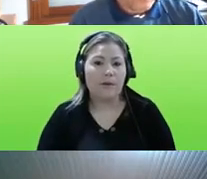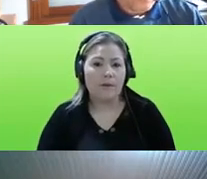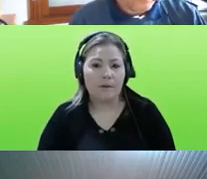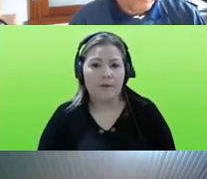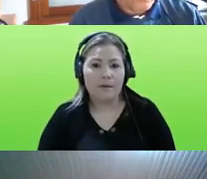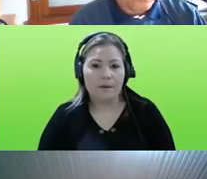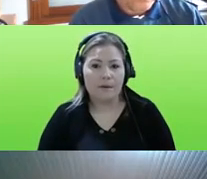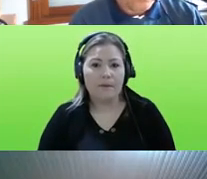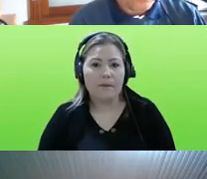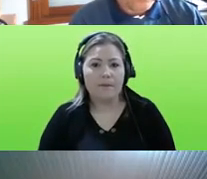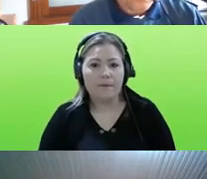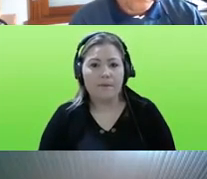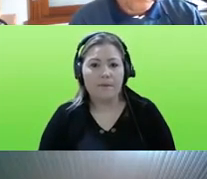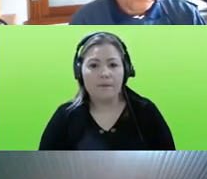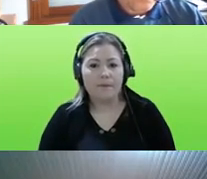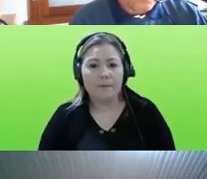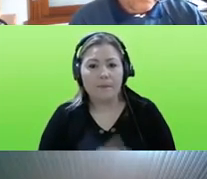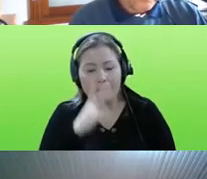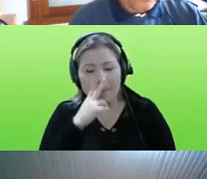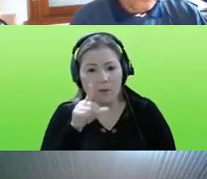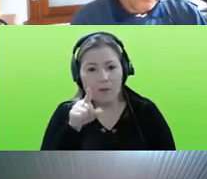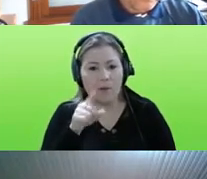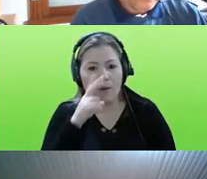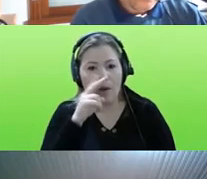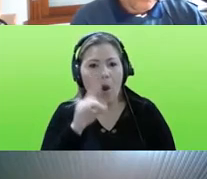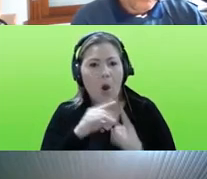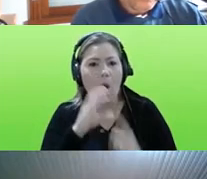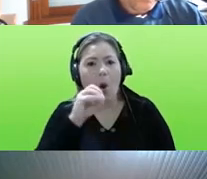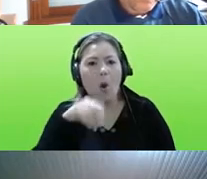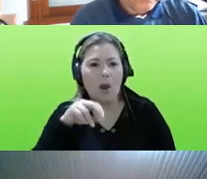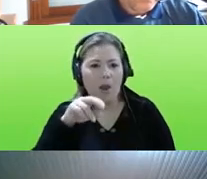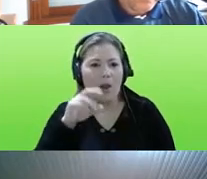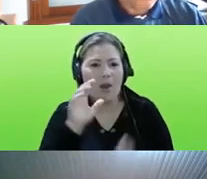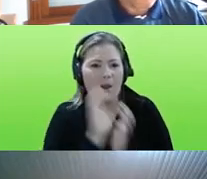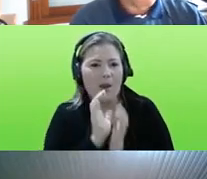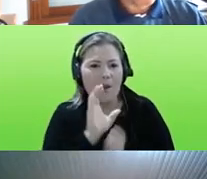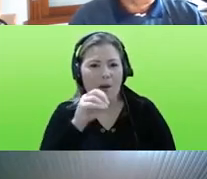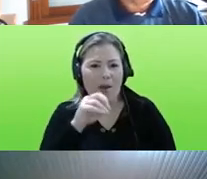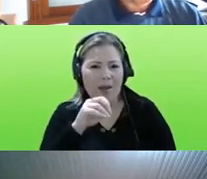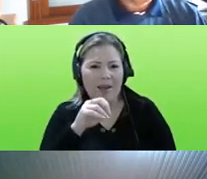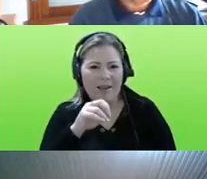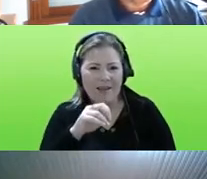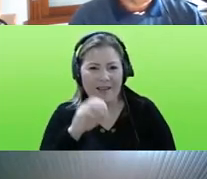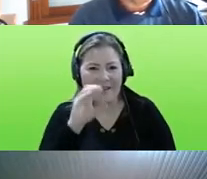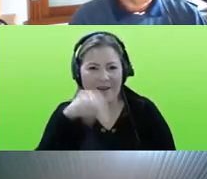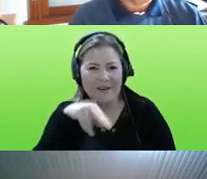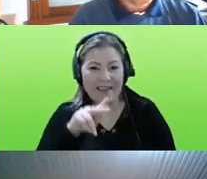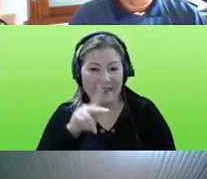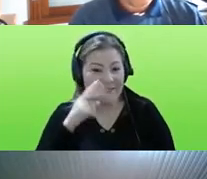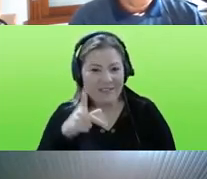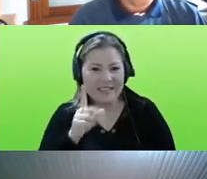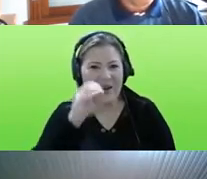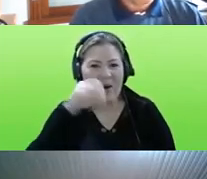marxist.org, né, uma ONG marxista, não é? Tem muitos textos